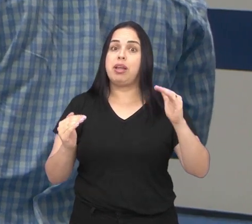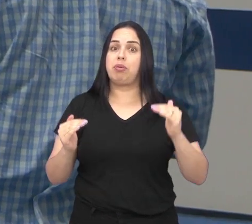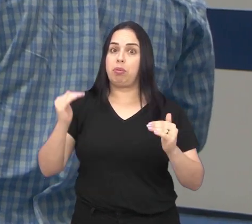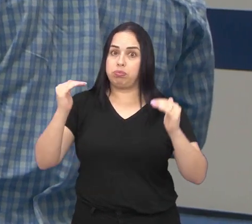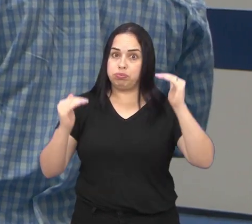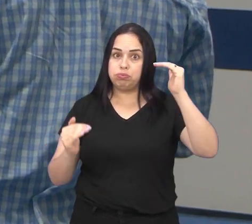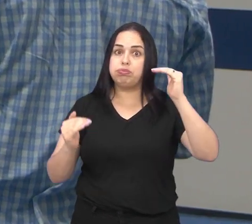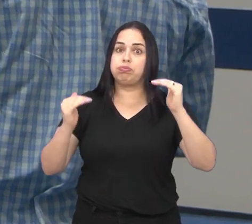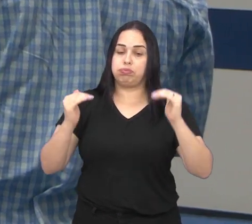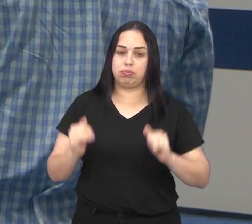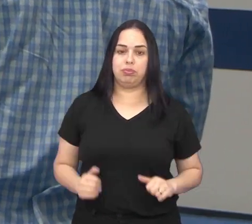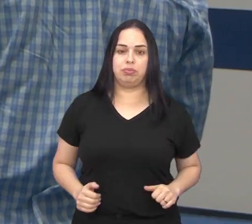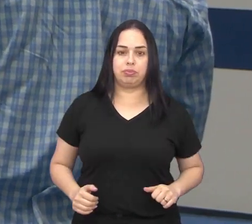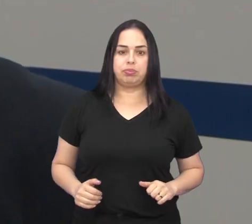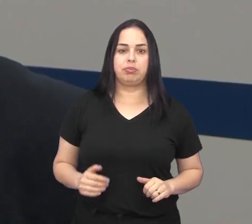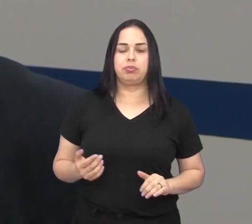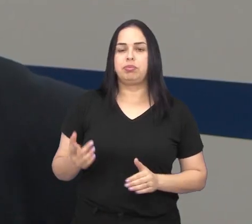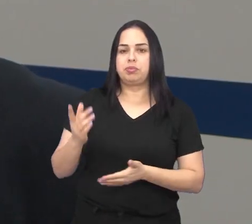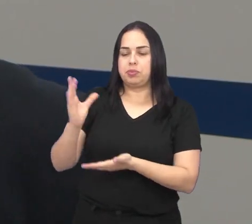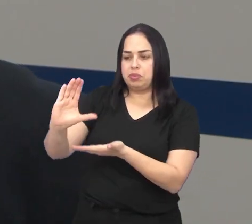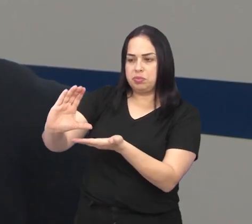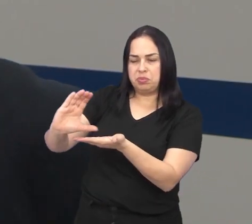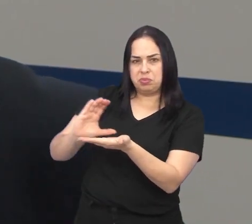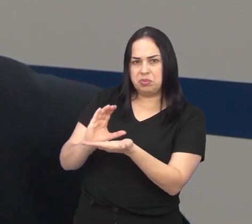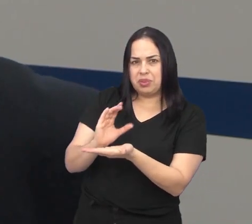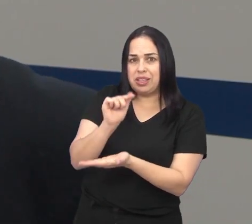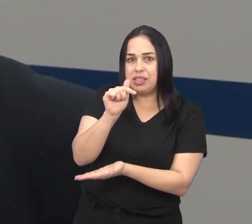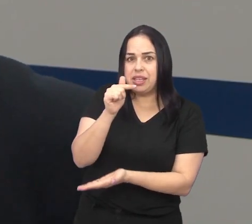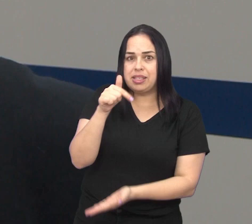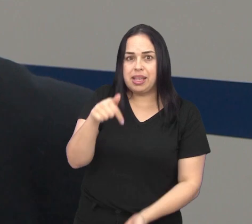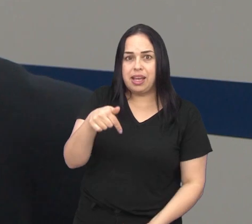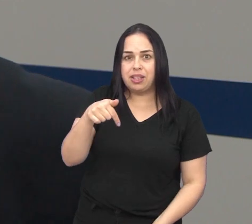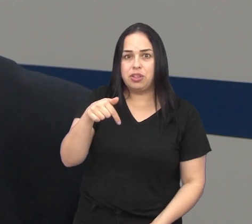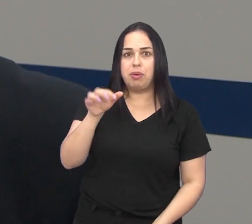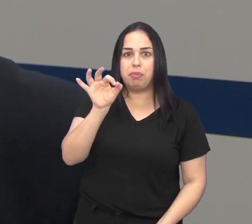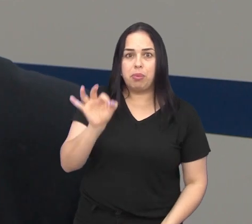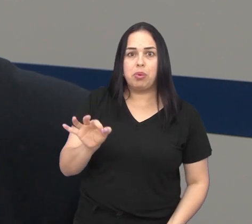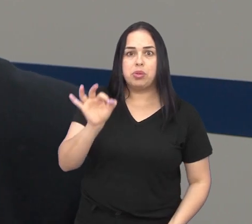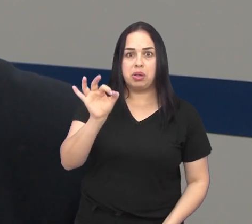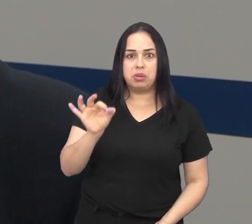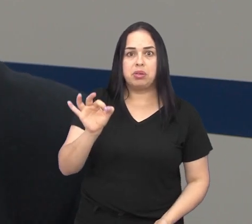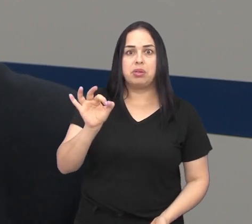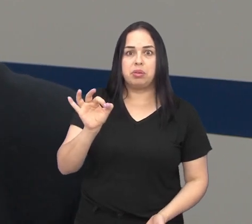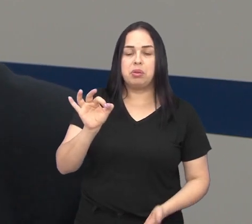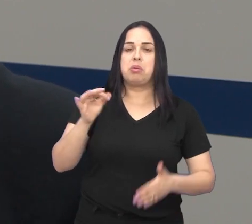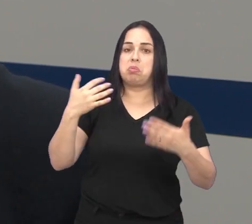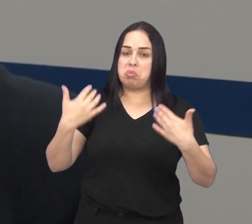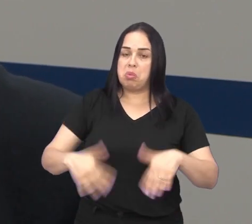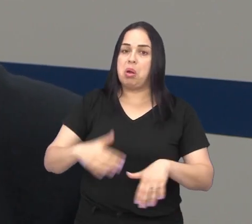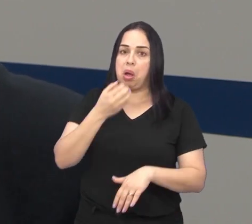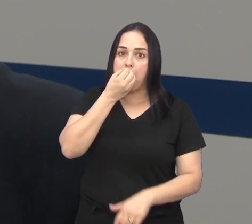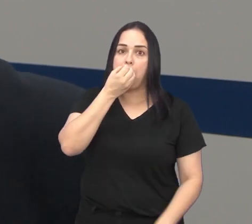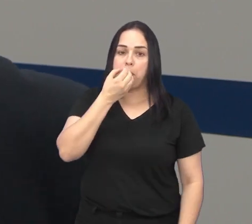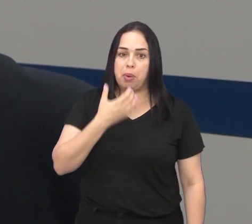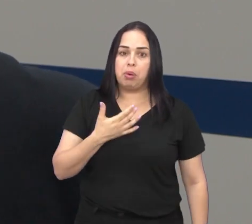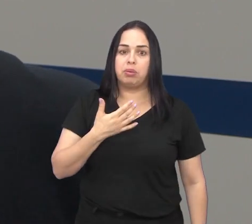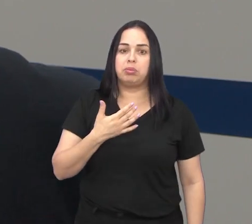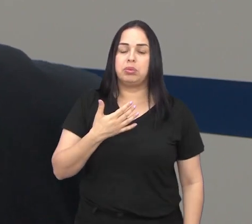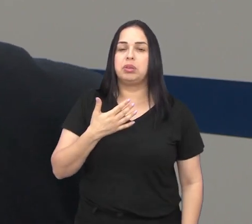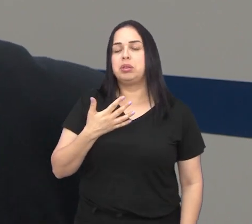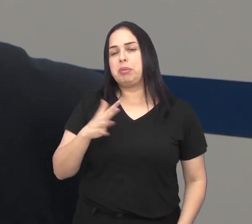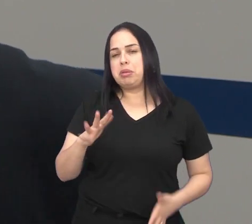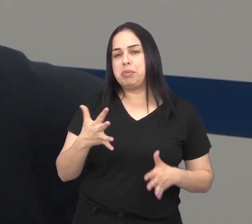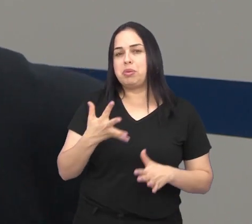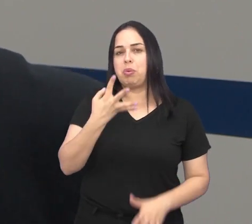17,87% em relação ao ano anterior. A nossa arrecadação aumentando aí na casa de 17%, é bastante significativa. A gente vai aí